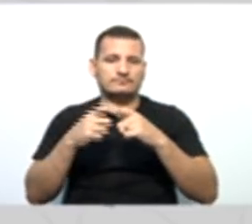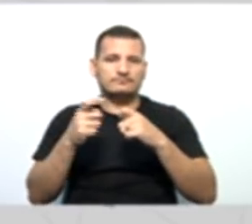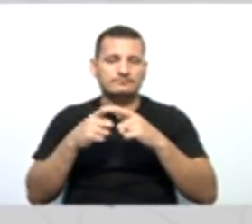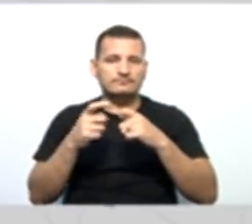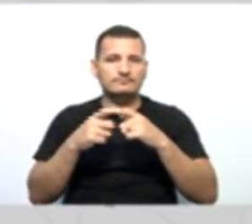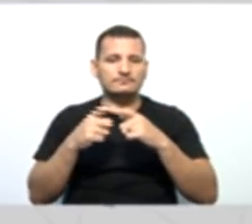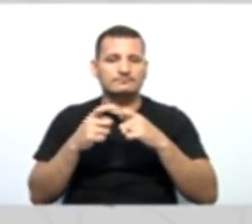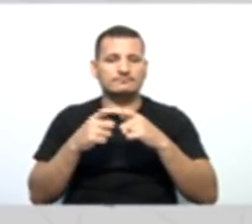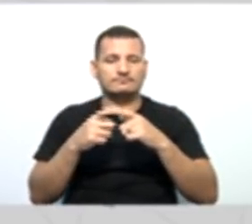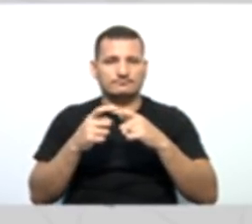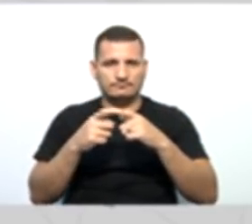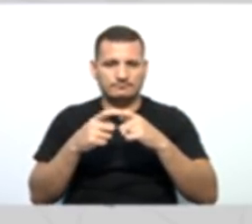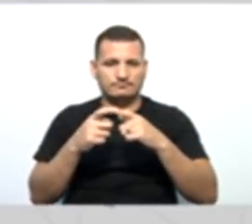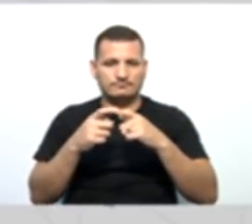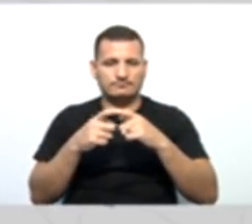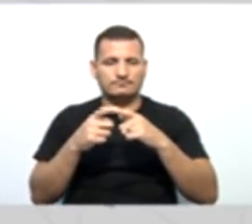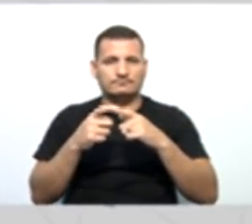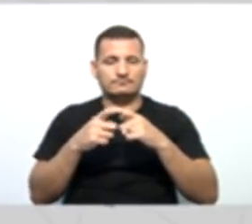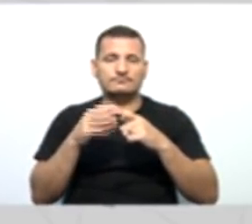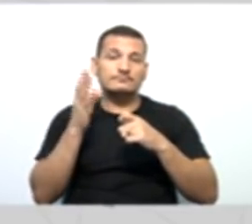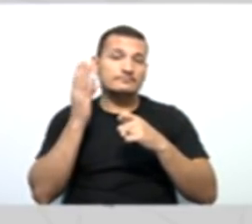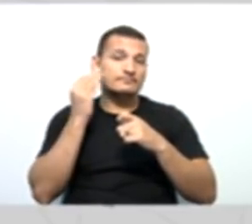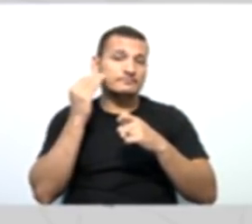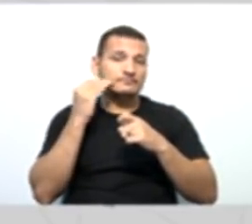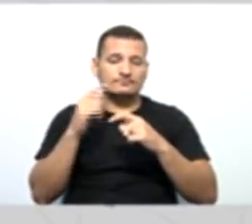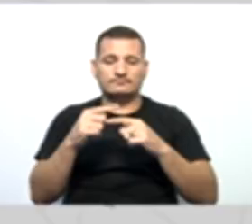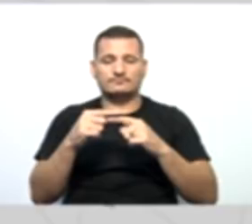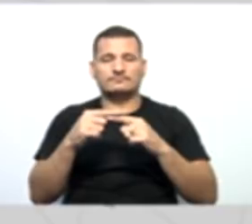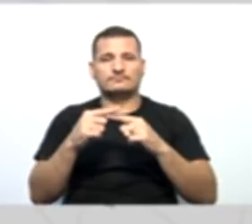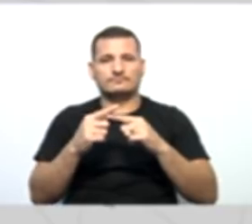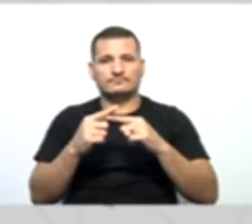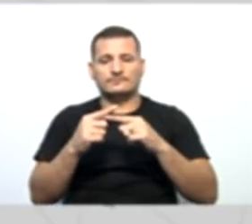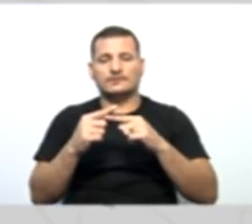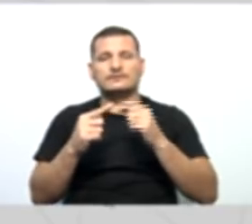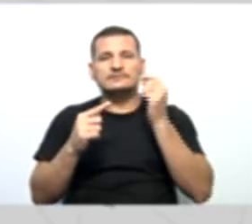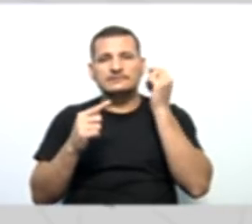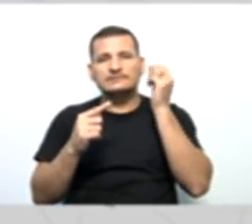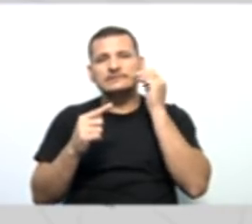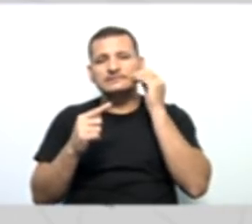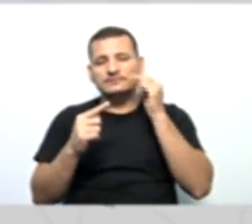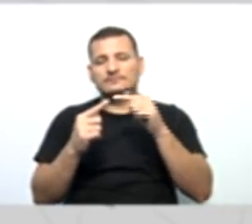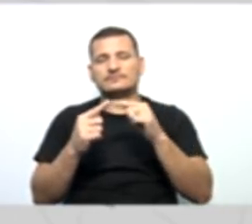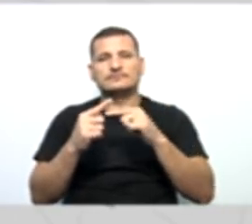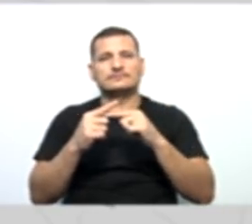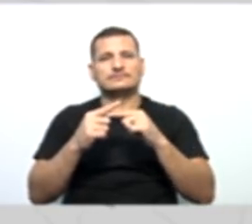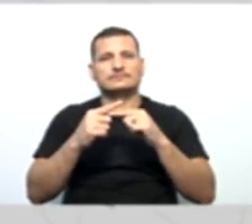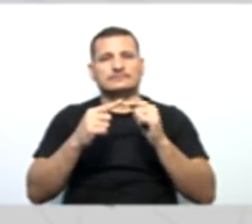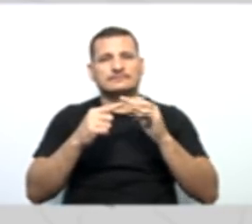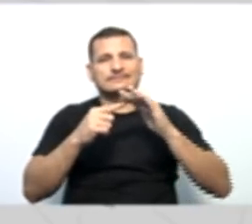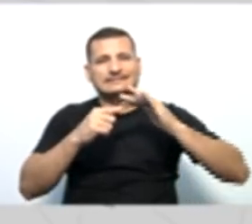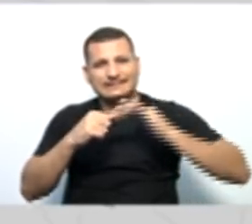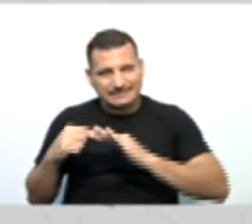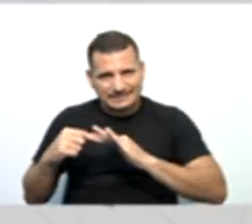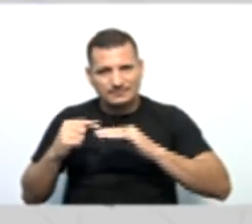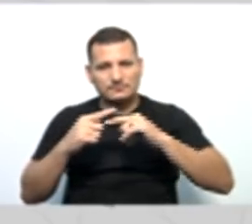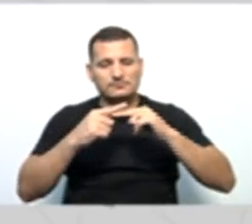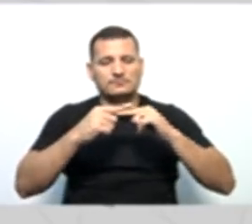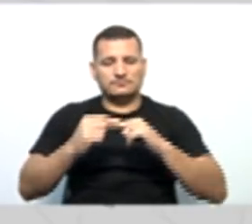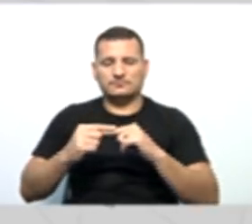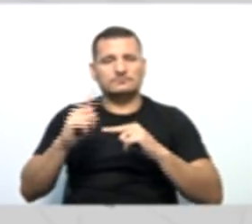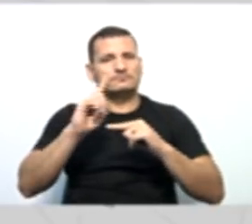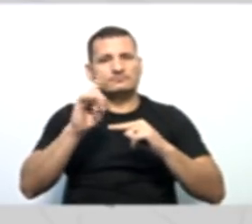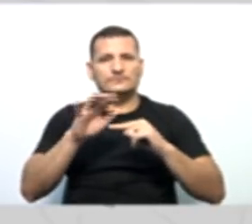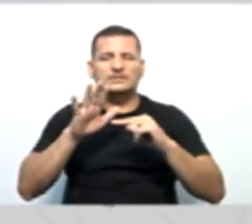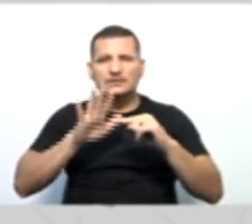pessoa, tentar de uma certa forma imobilizar. Eu posso tentar colocar o osso para dentro? Não, não faça isso. Deixa, acomoda do jeito que está